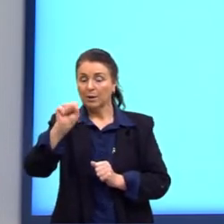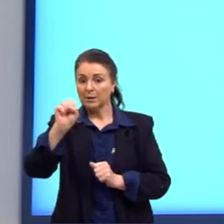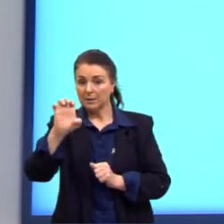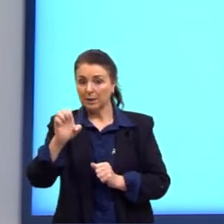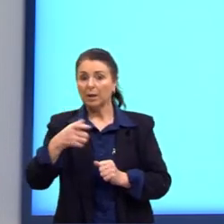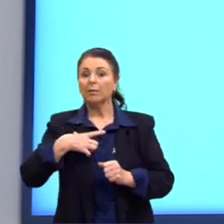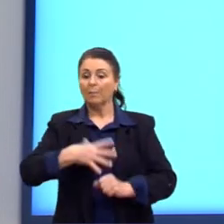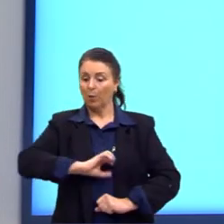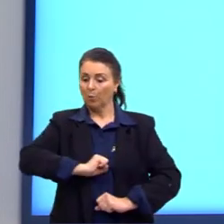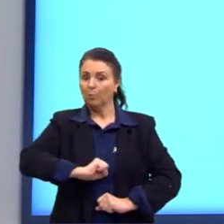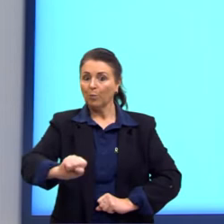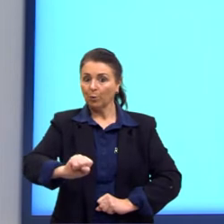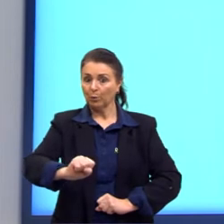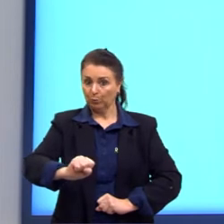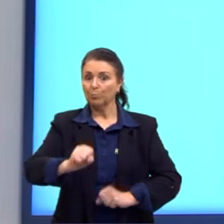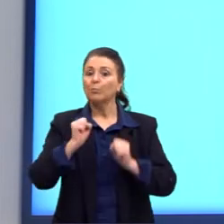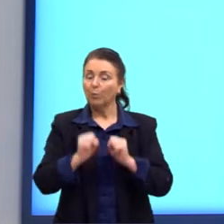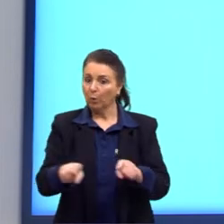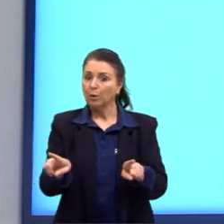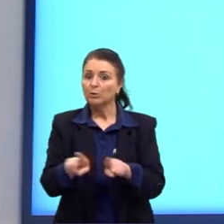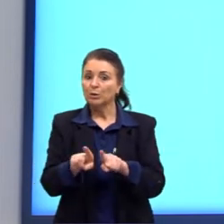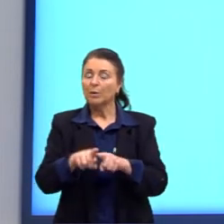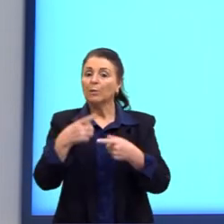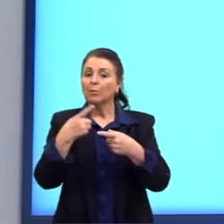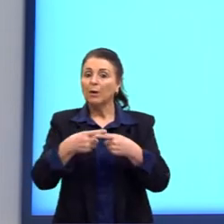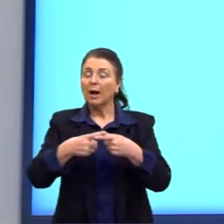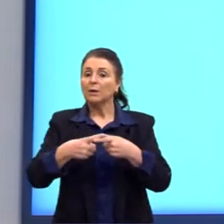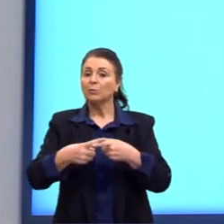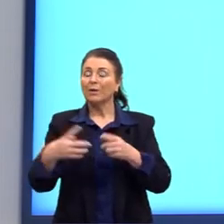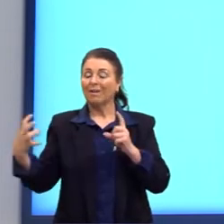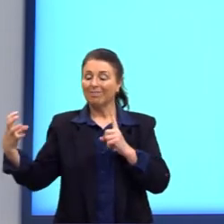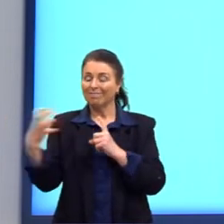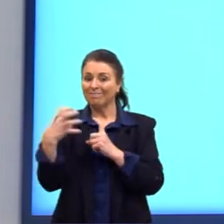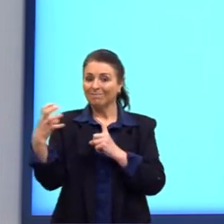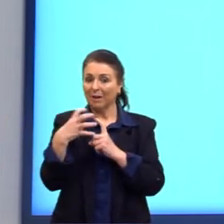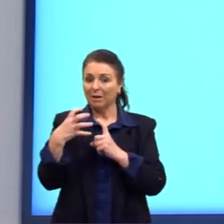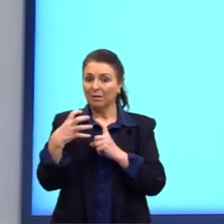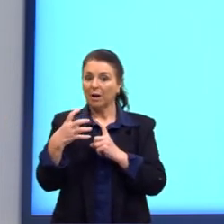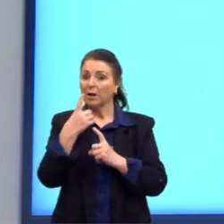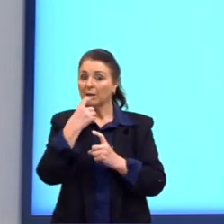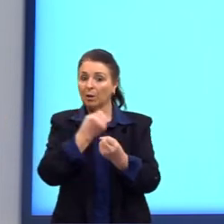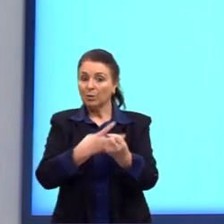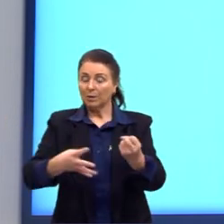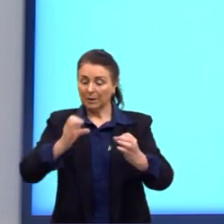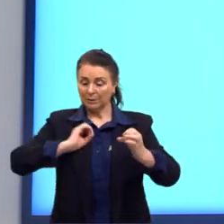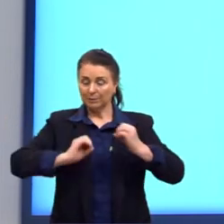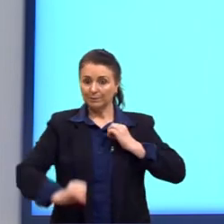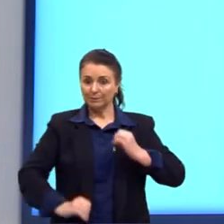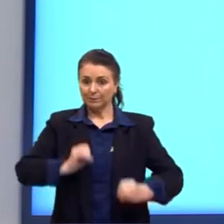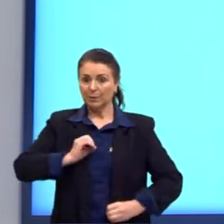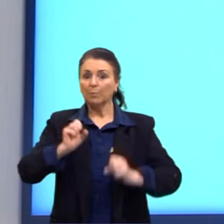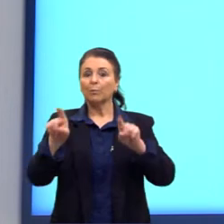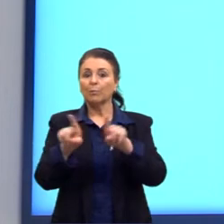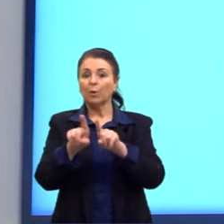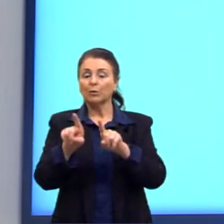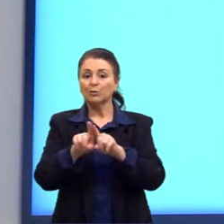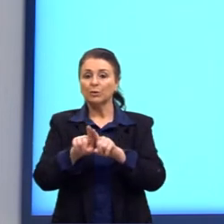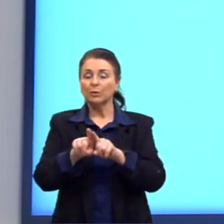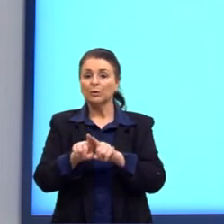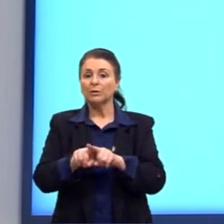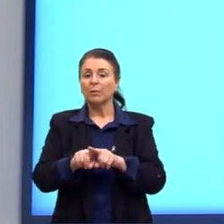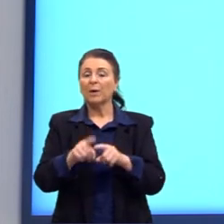os anticorpos vão estar atacando ali as hemácias do feto pode ocorrer anemia depois